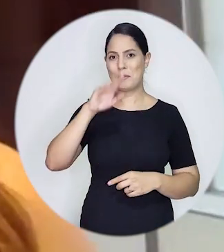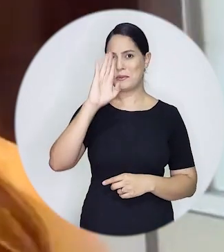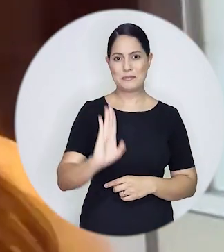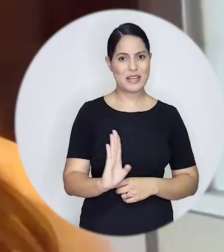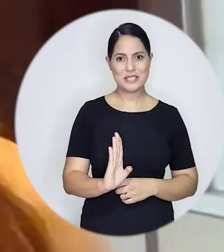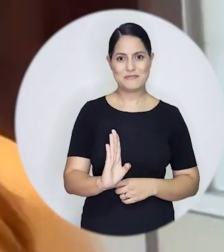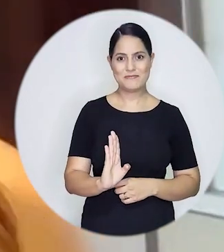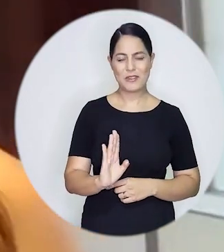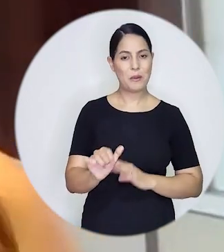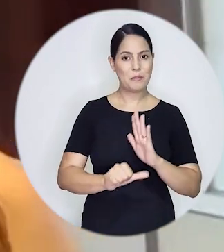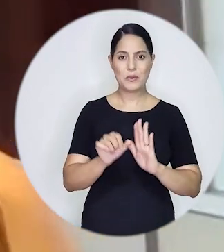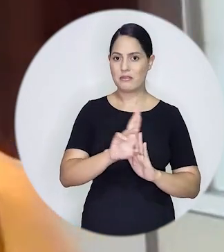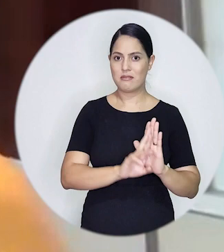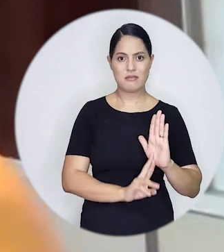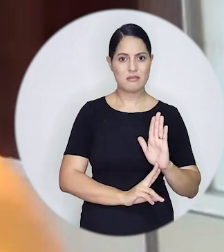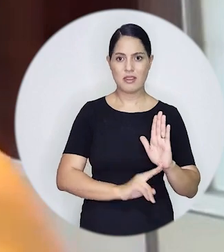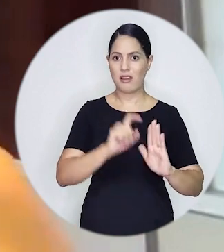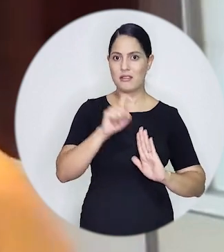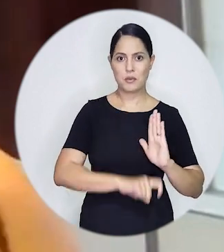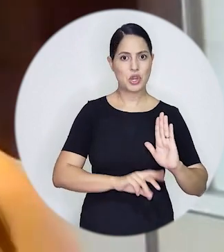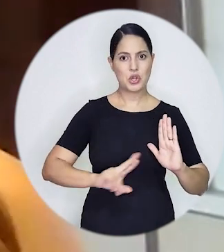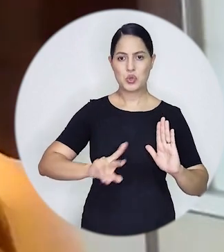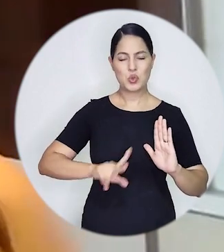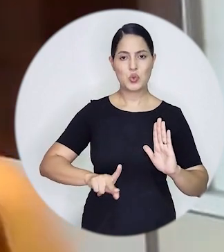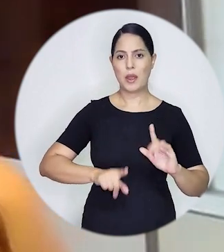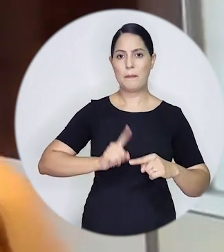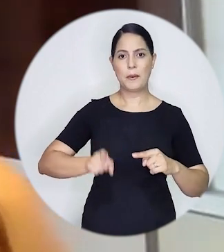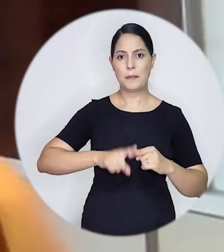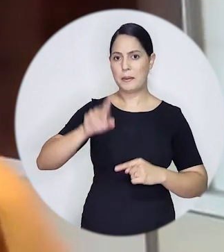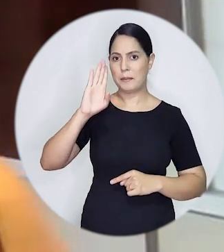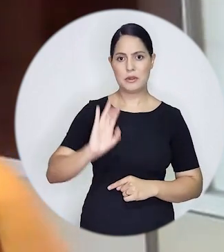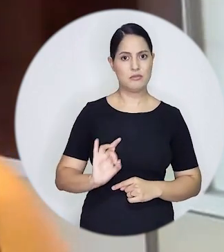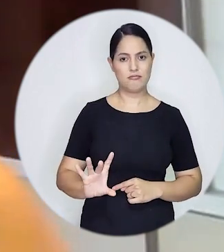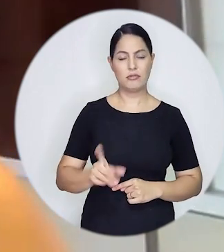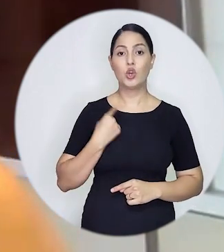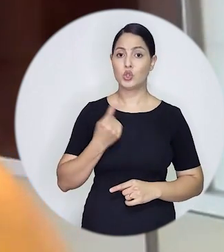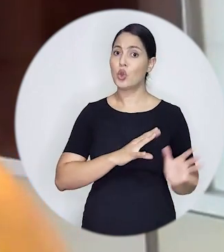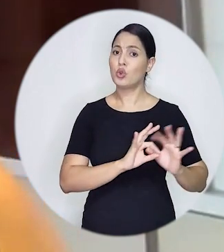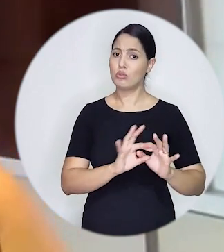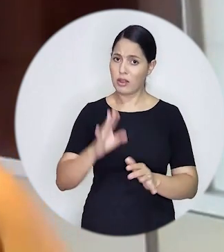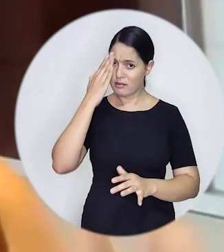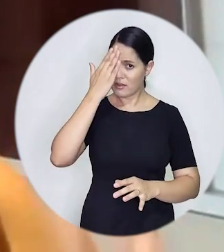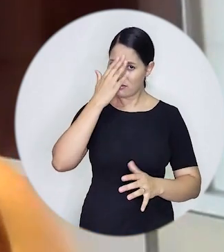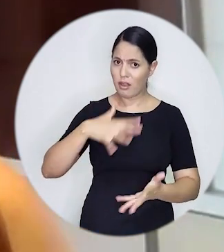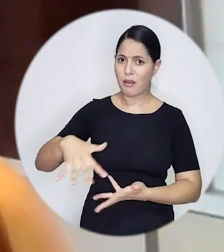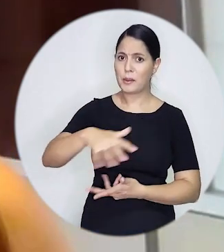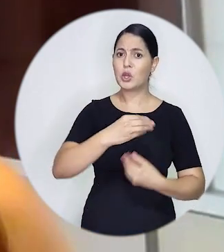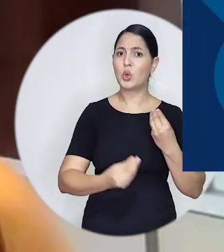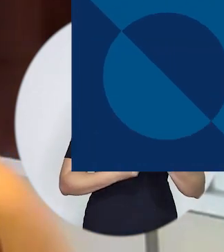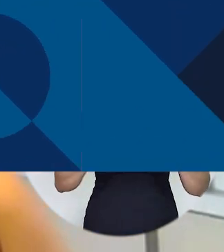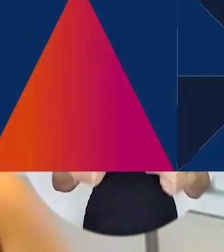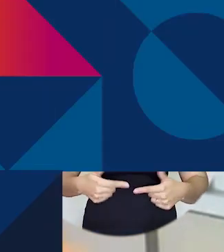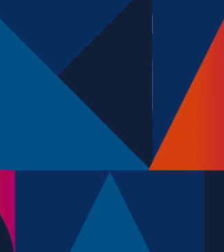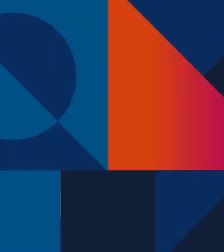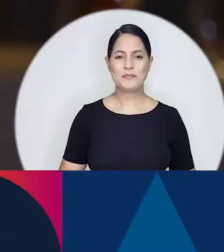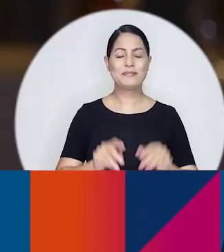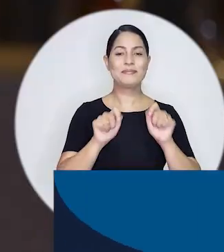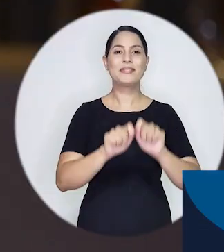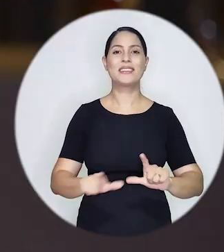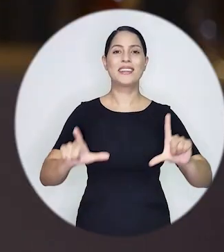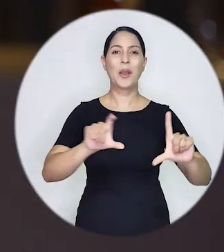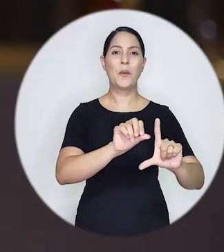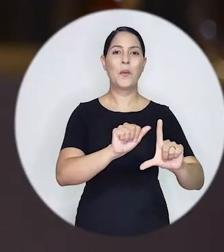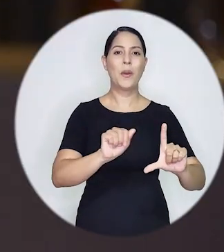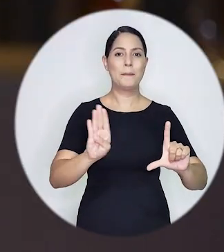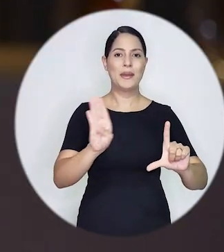em reforma tributária, não é um problema do Brasil. A gente precisa entender isso e entender o nosso contexto nesse planeta.